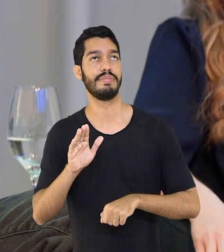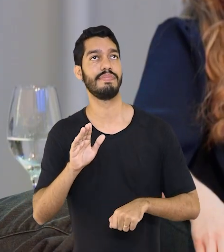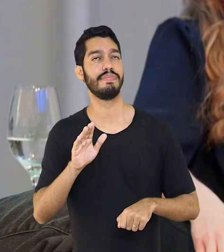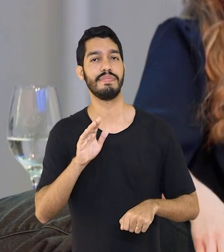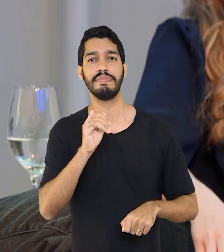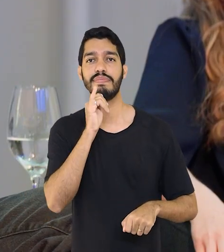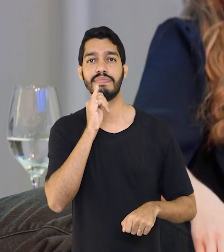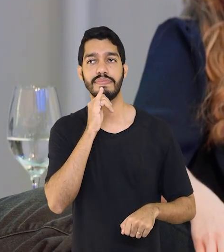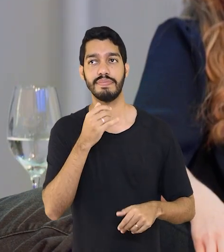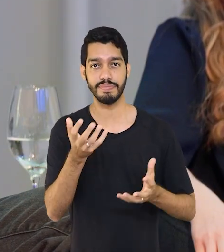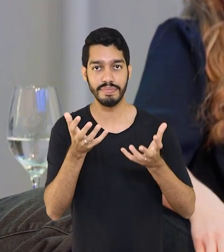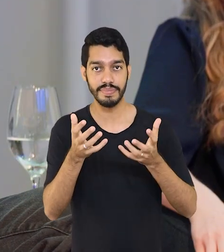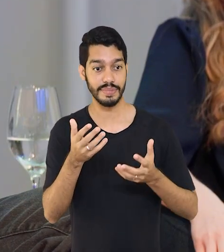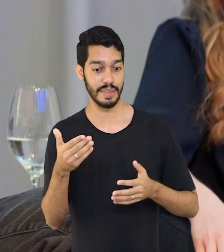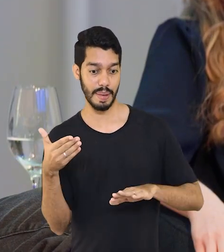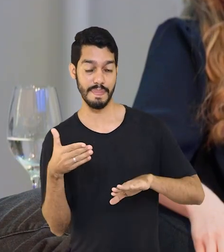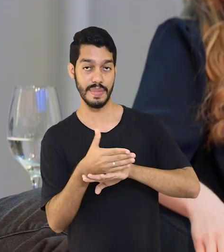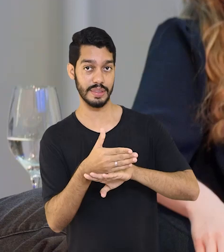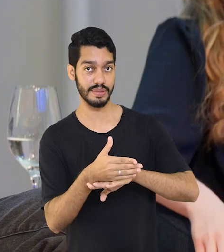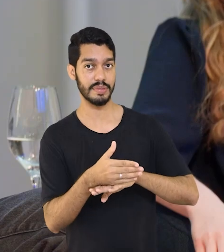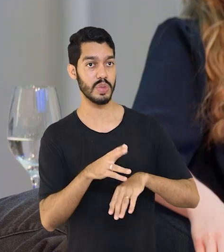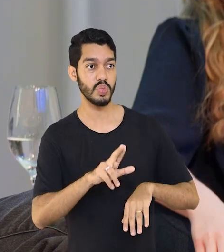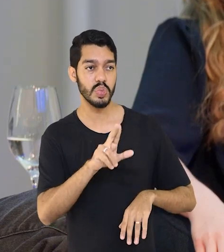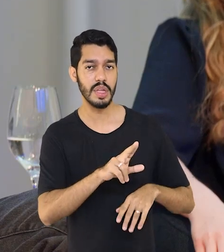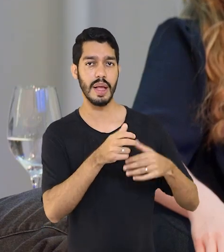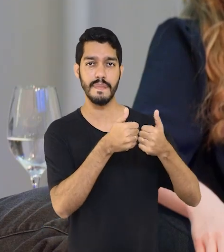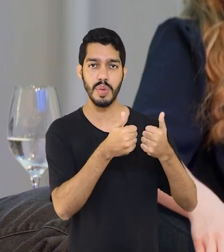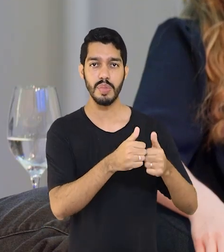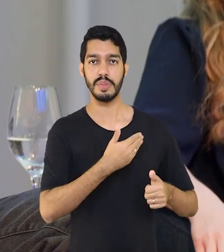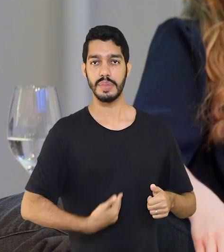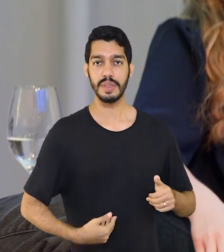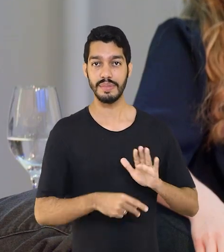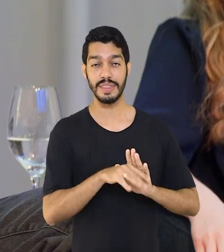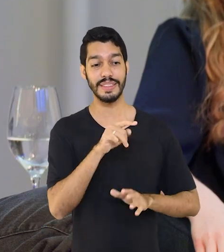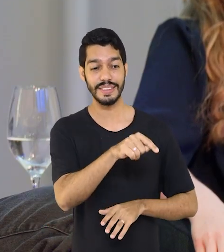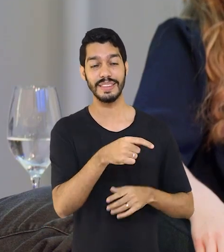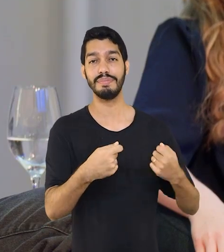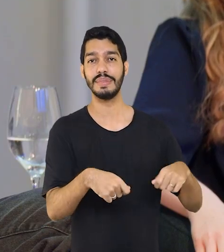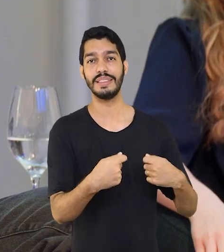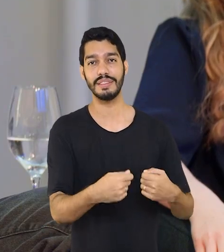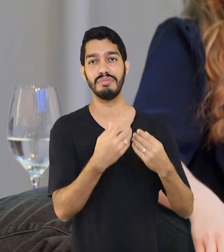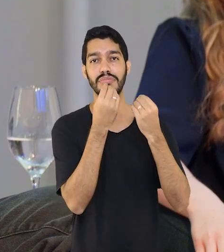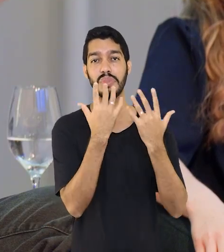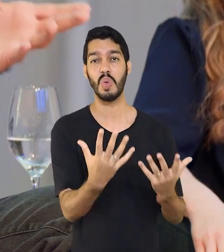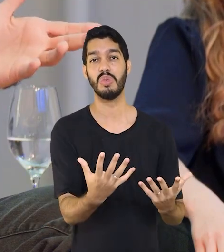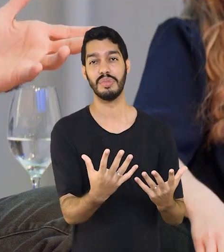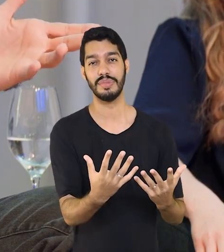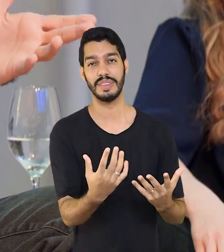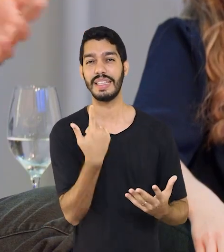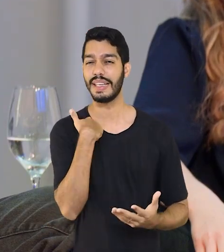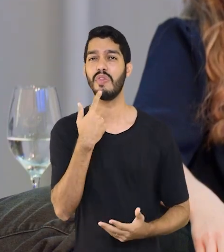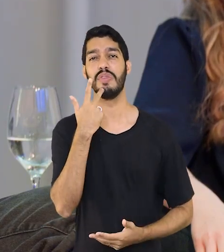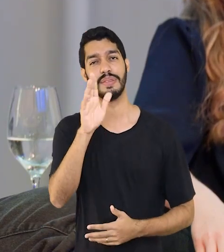público, se a gente quer que a população utilize mais o transporte público, esse transporte público precisa ser